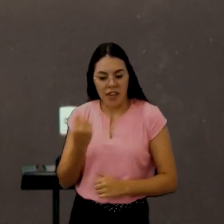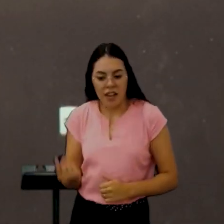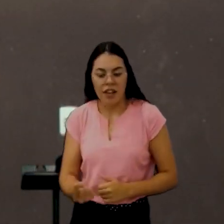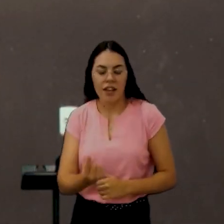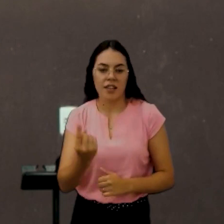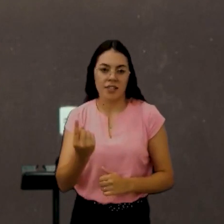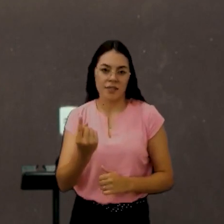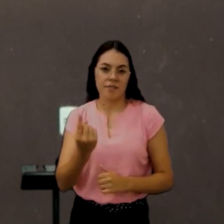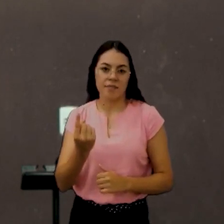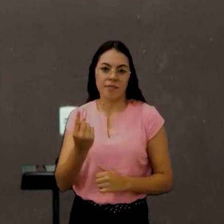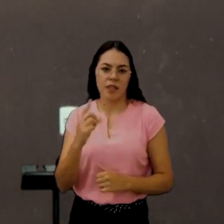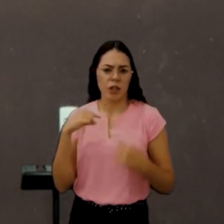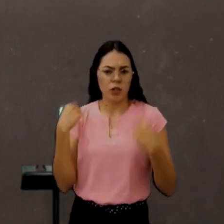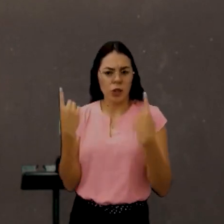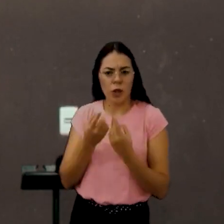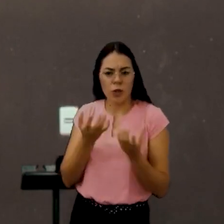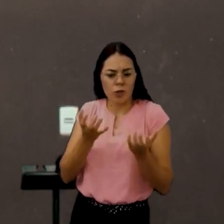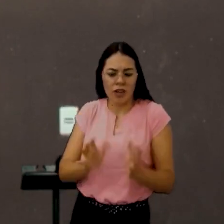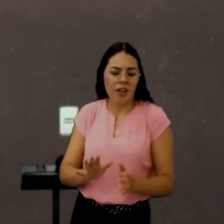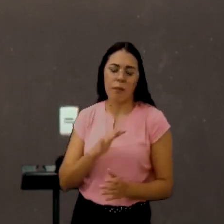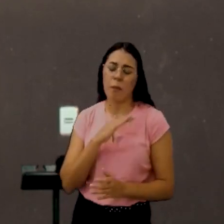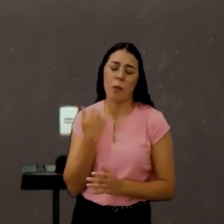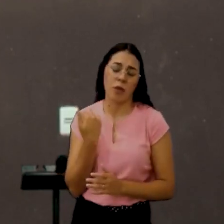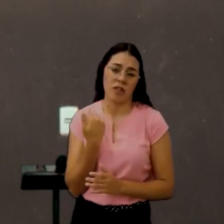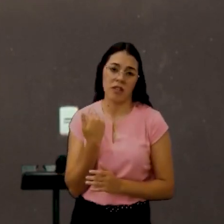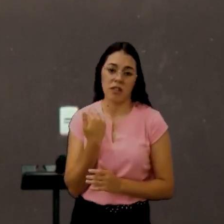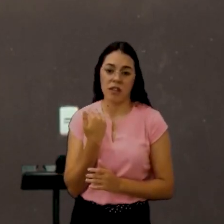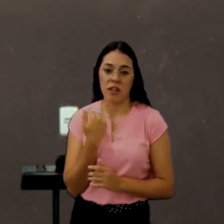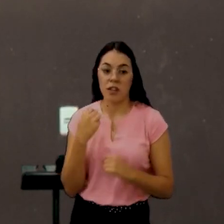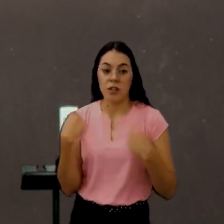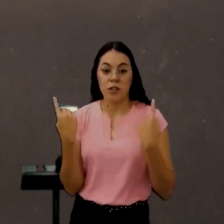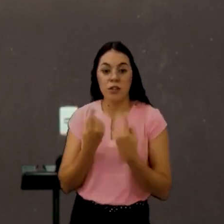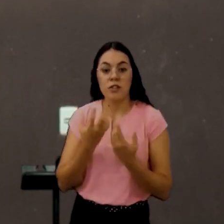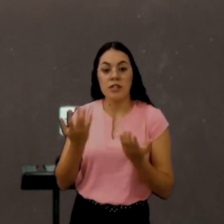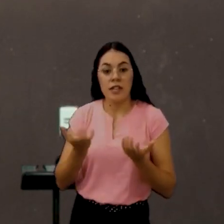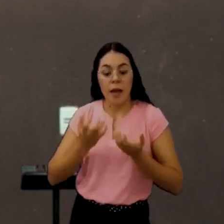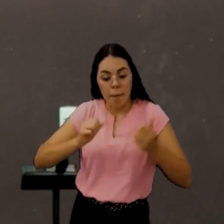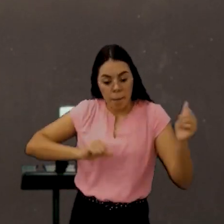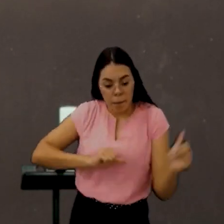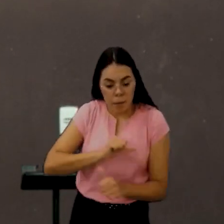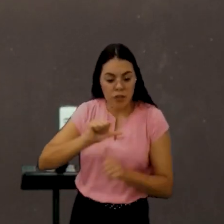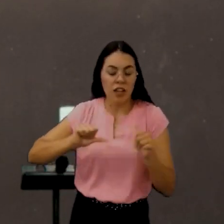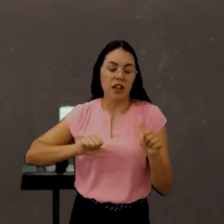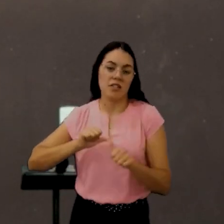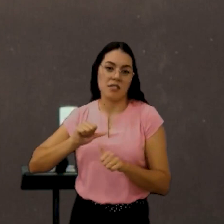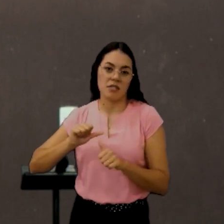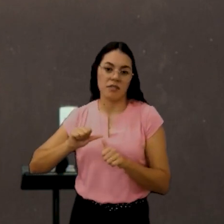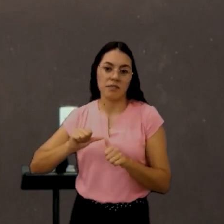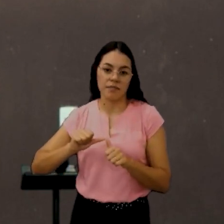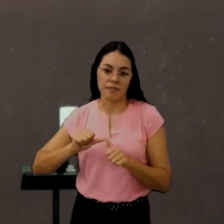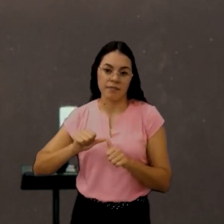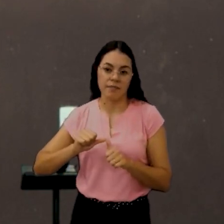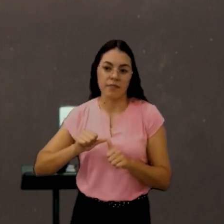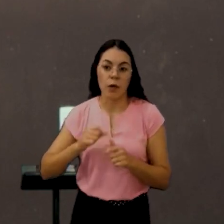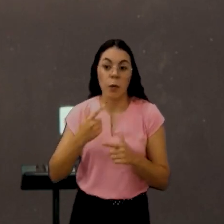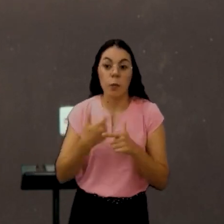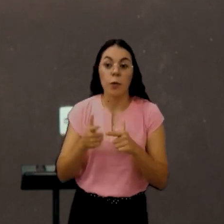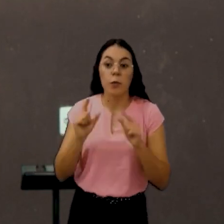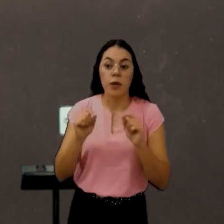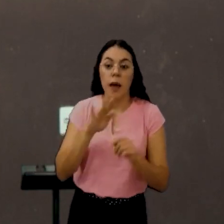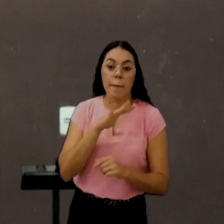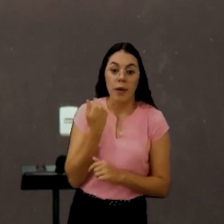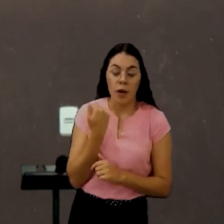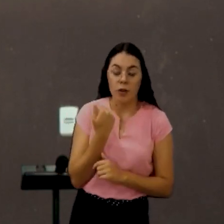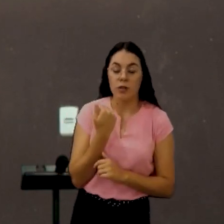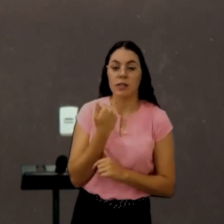vida. Ele diz: nós não queremos morrer, nós queremos ser transformados. O problema é que a